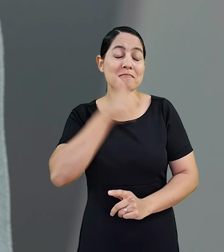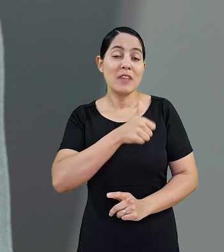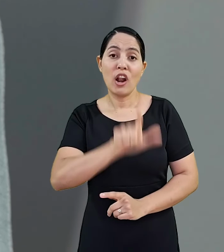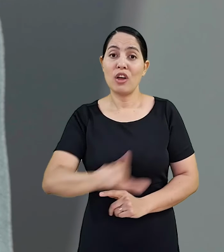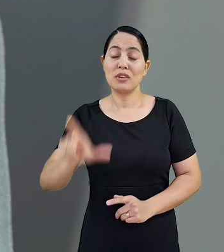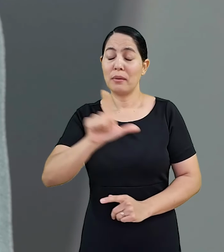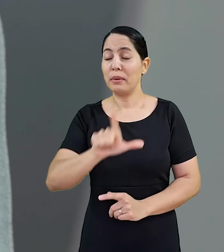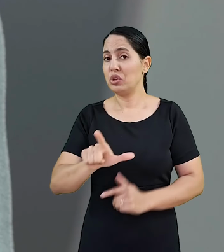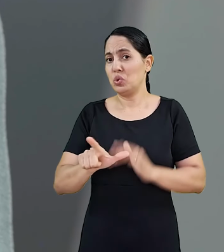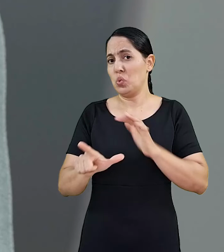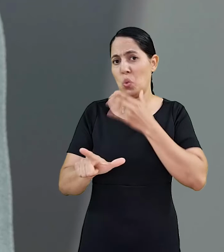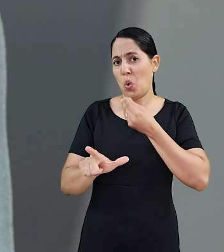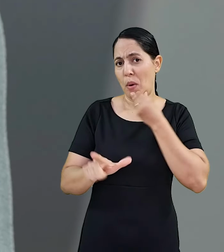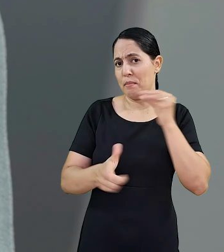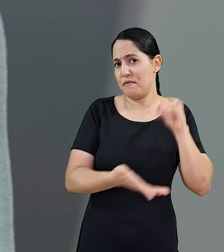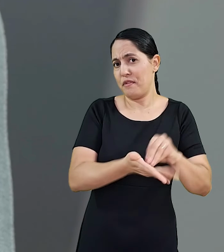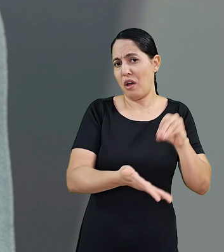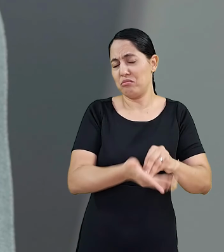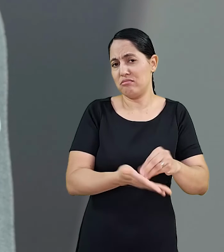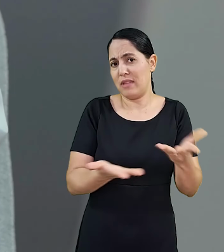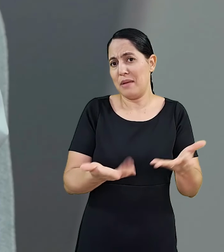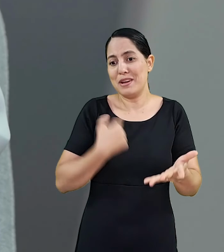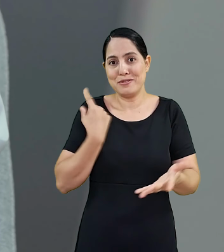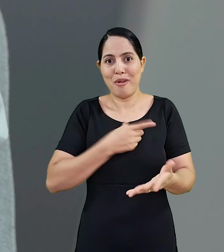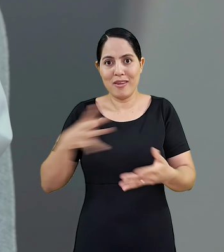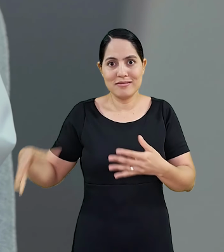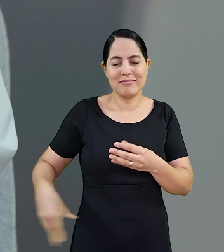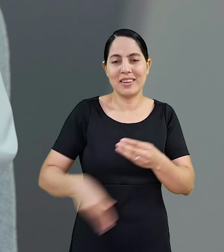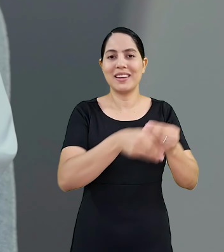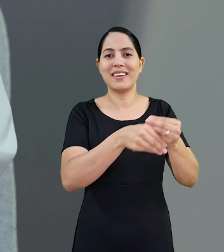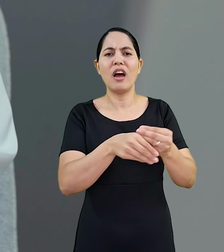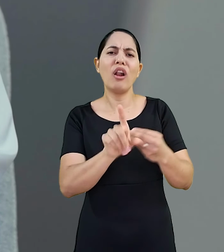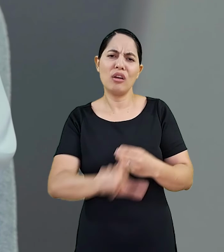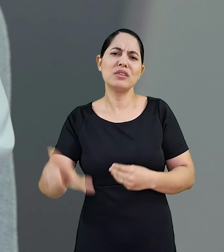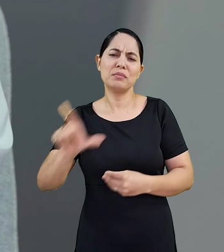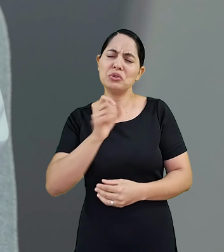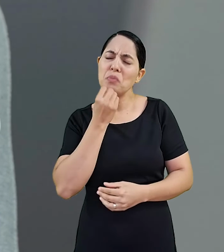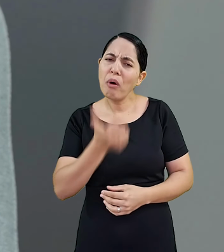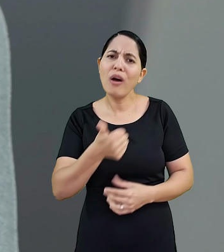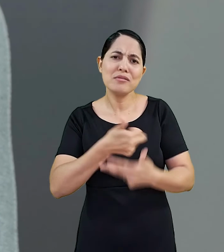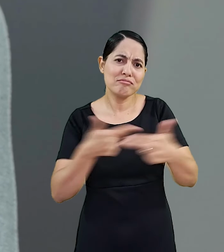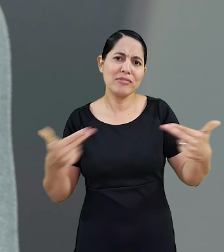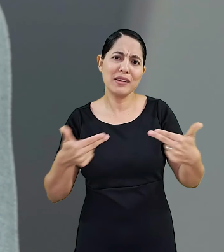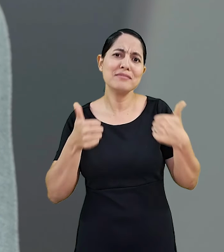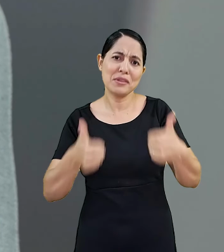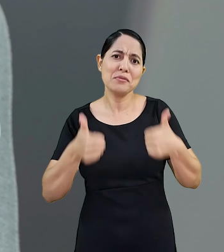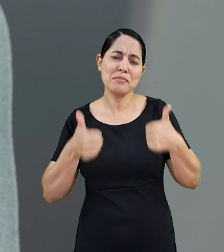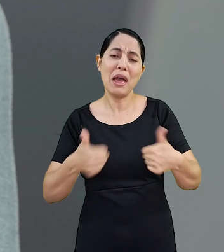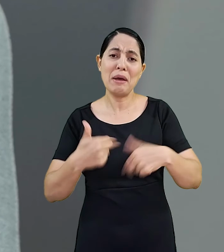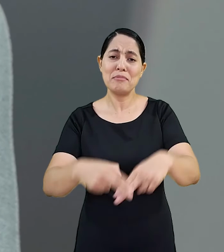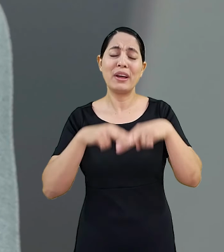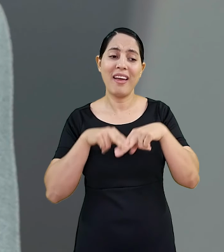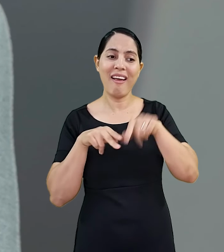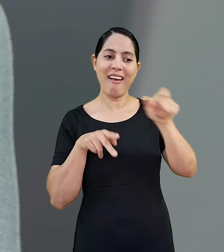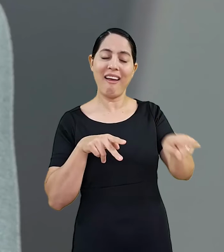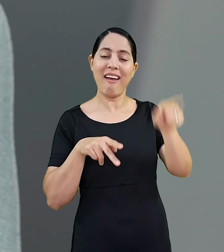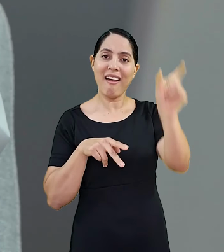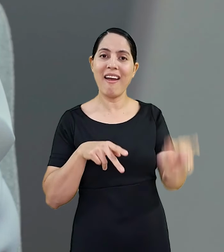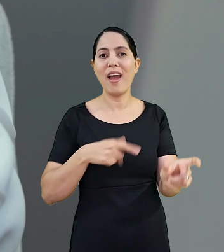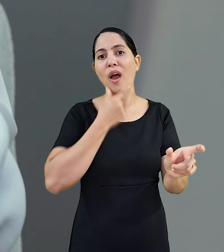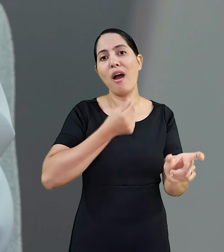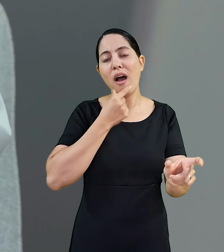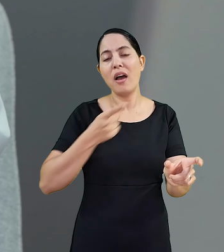falta no homem e que está tudo bem. É do jogo, os homens têm uma forma de atuar e as mulheres acho que têm esse importante